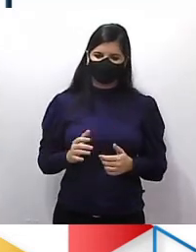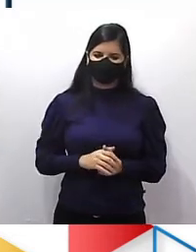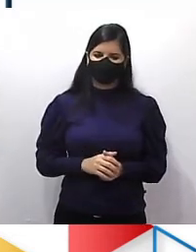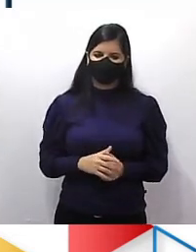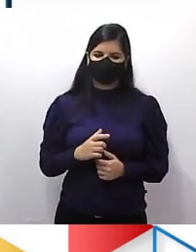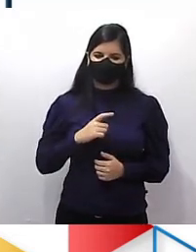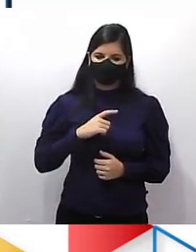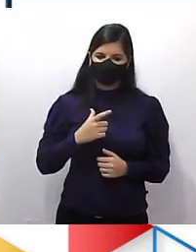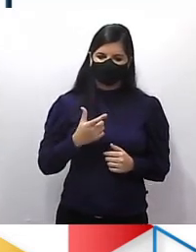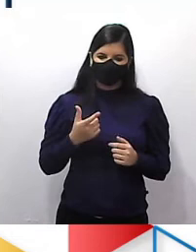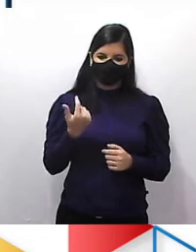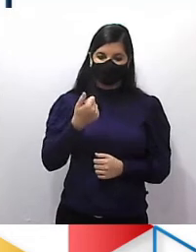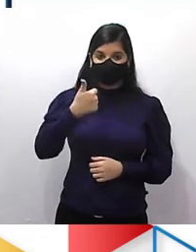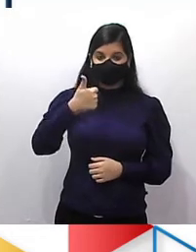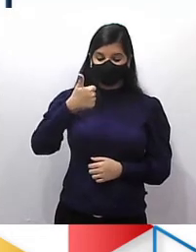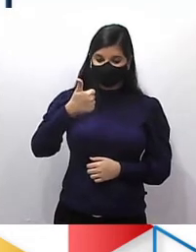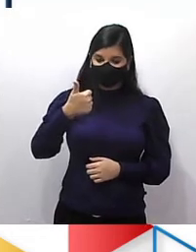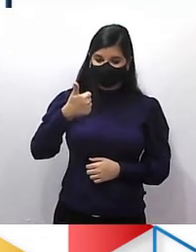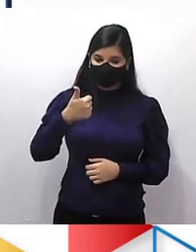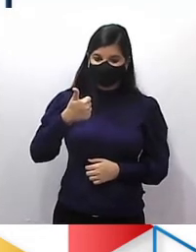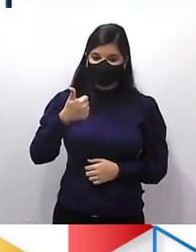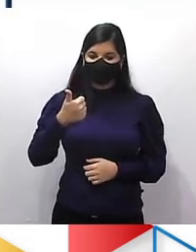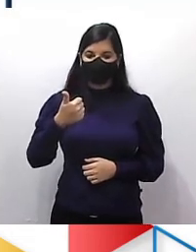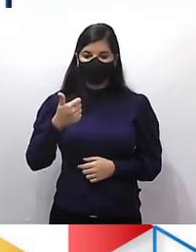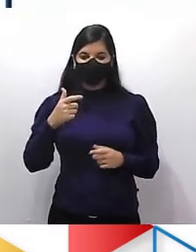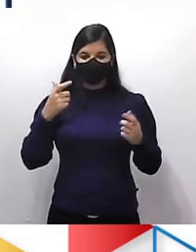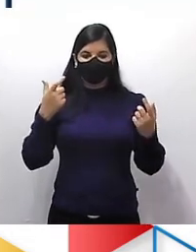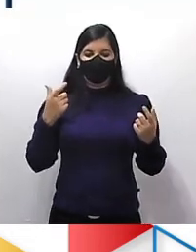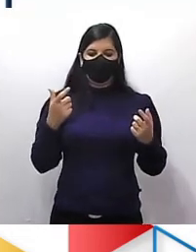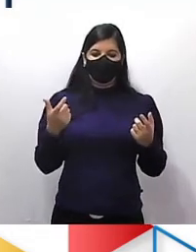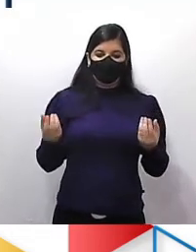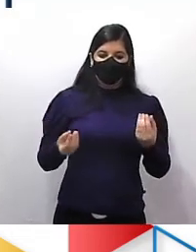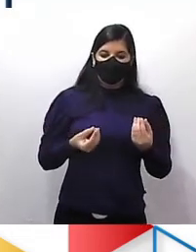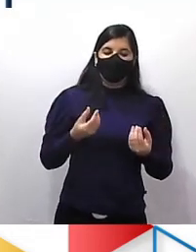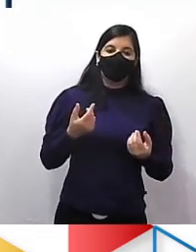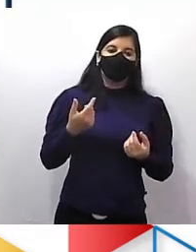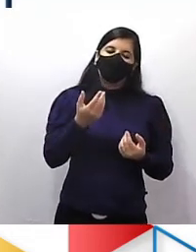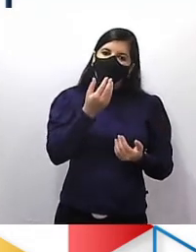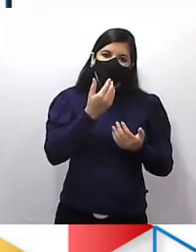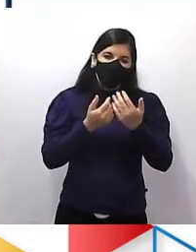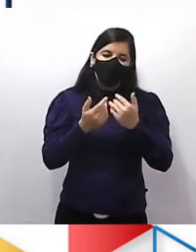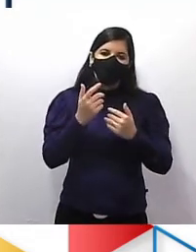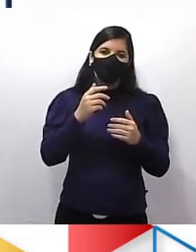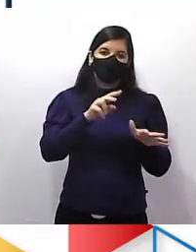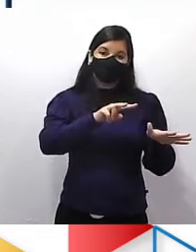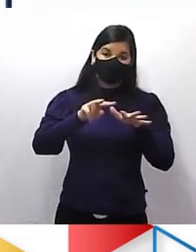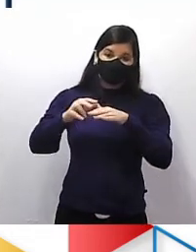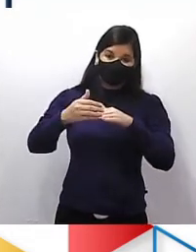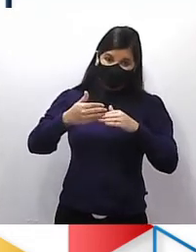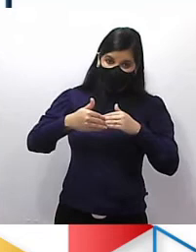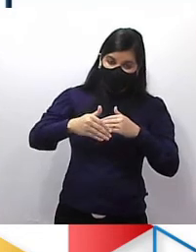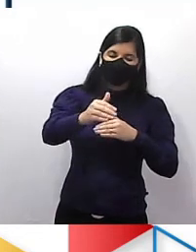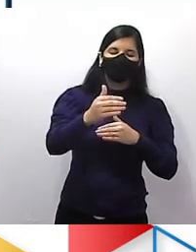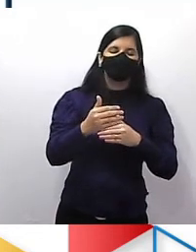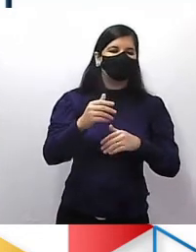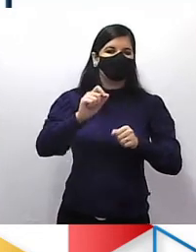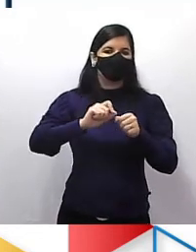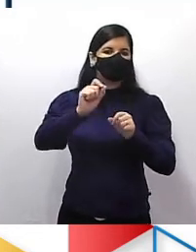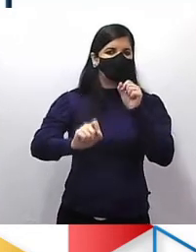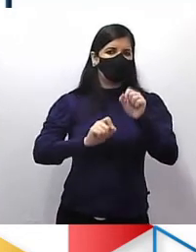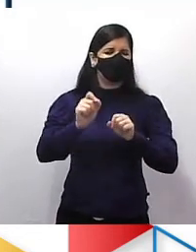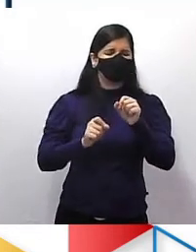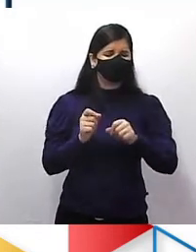1, a gente tem a questão 1, né? What are you going to do next week? O que é que você vai fazer na próxima semana? Fill the